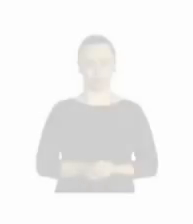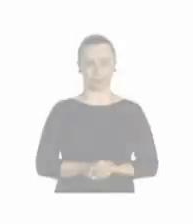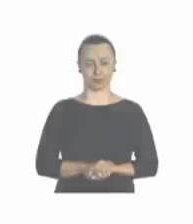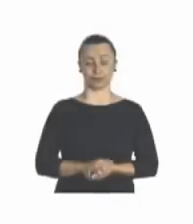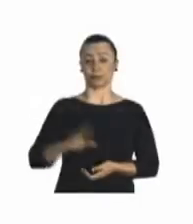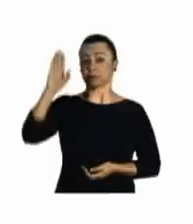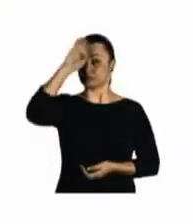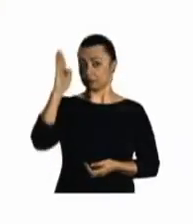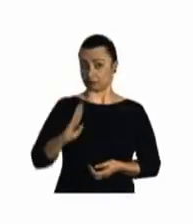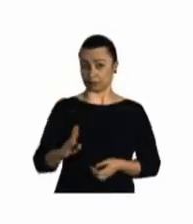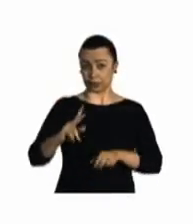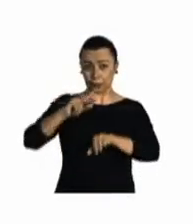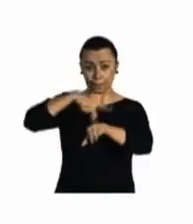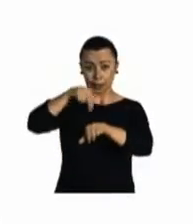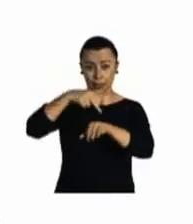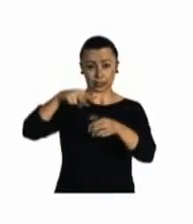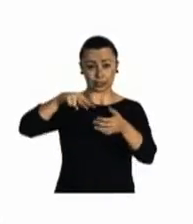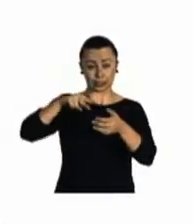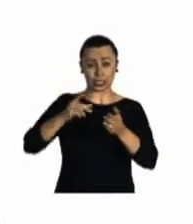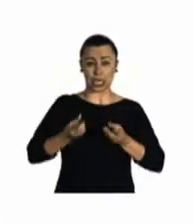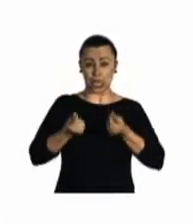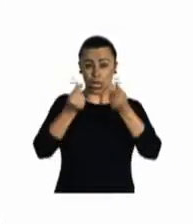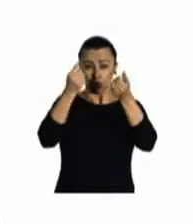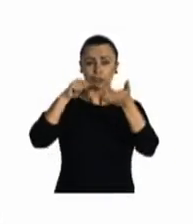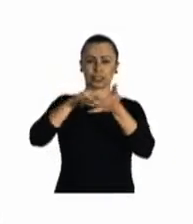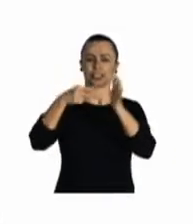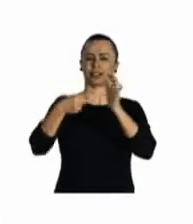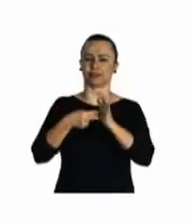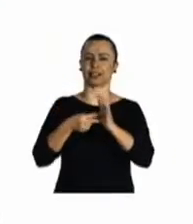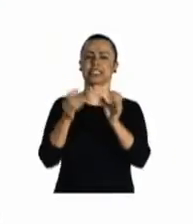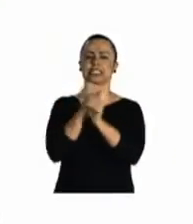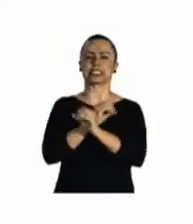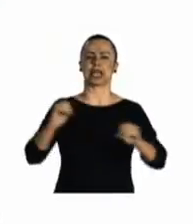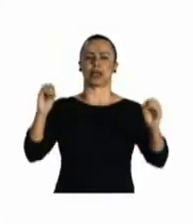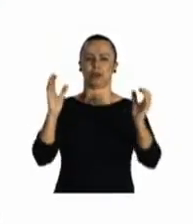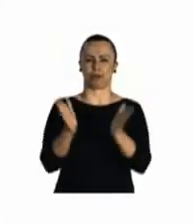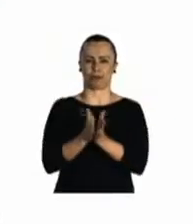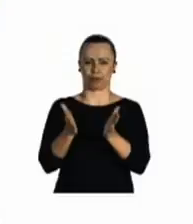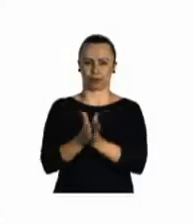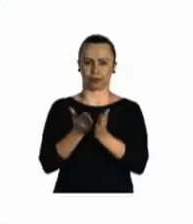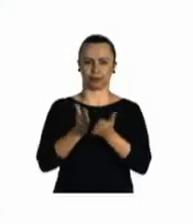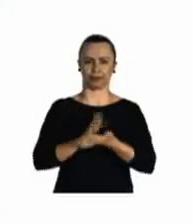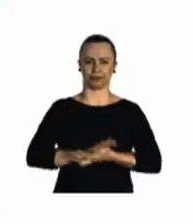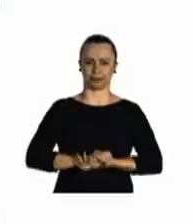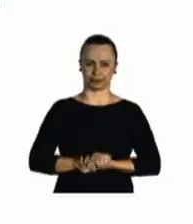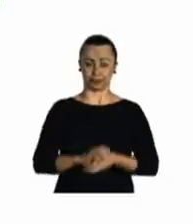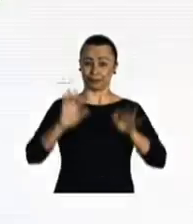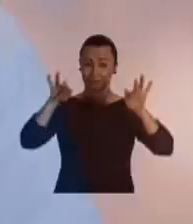Marca do Governo Federal. Brasil, país rico, é país sem pobreza.